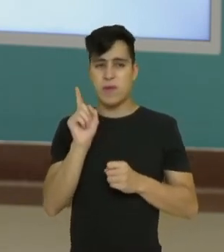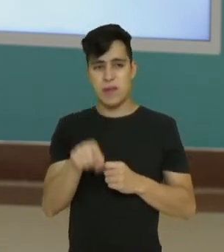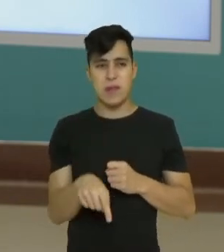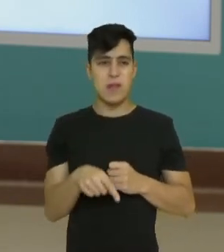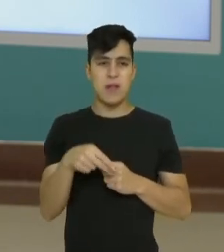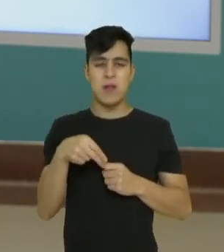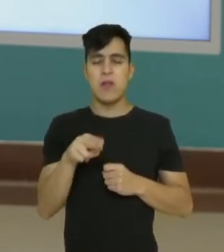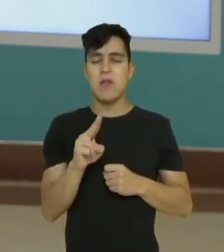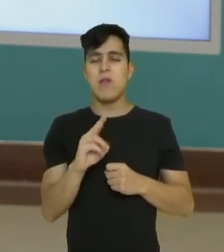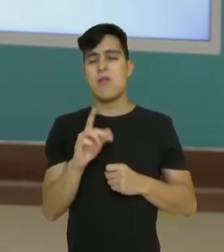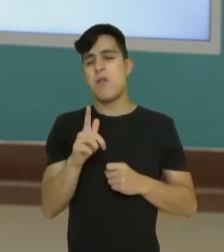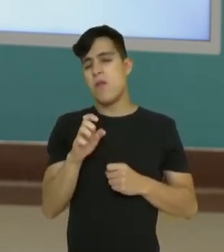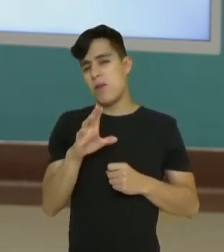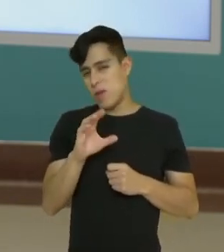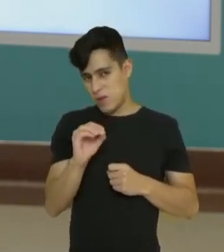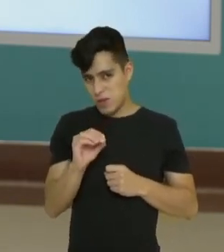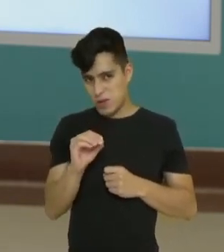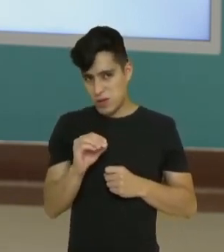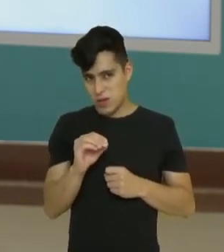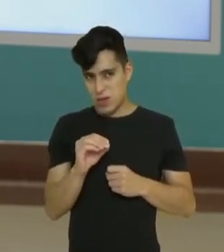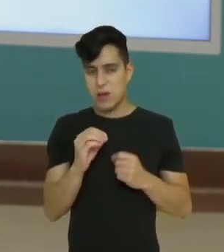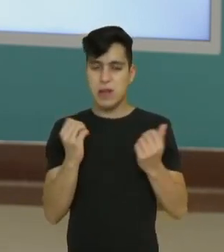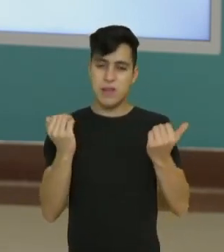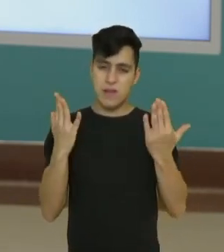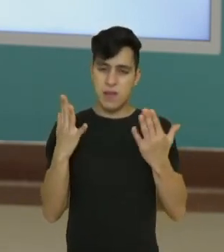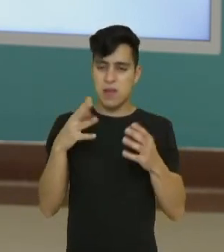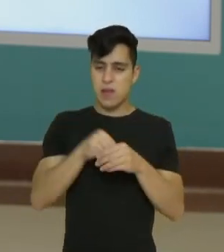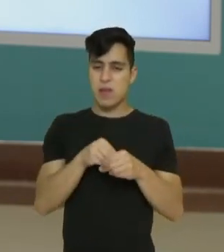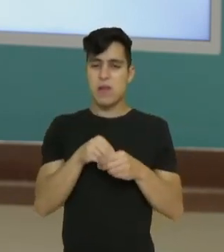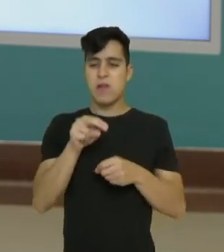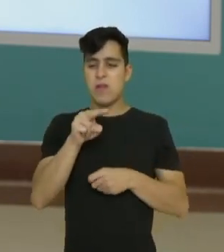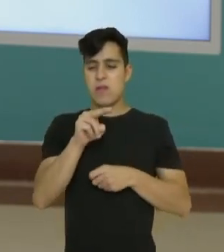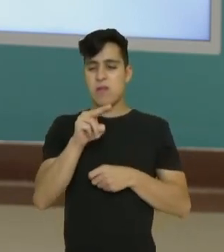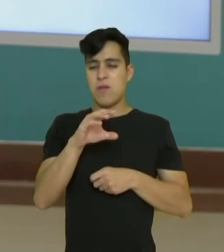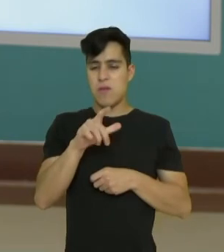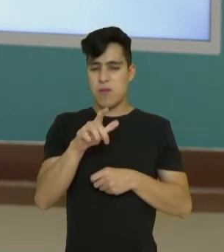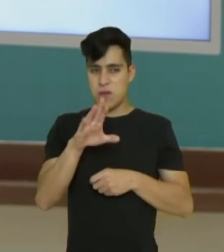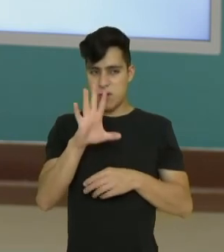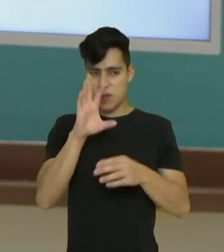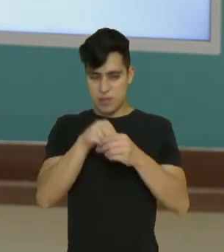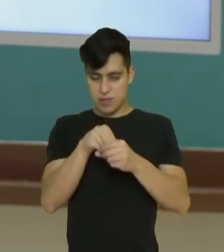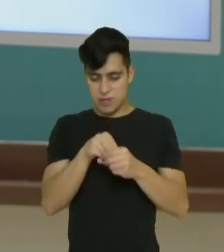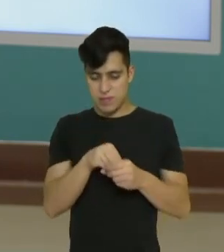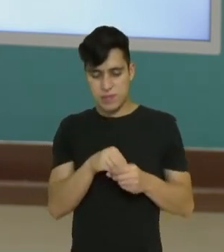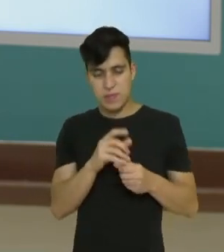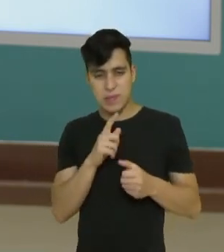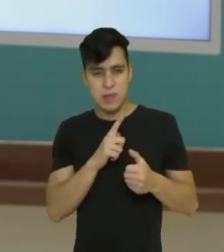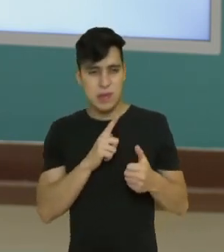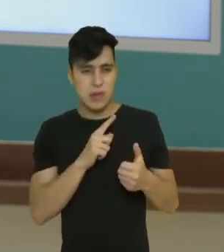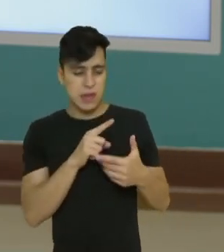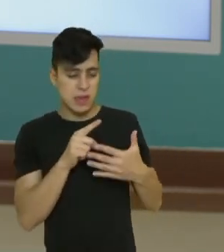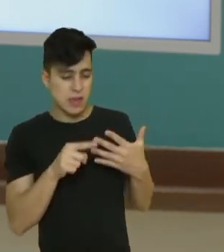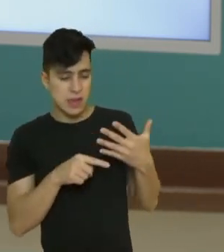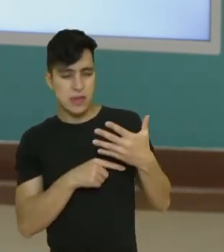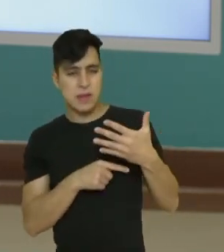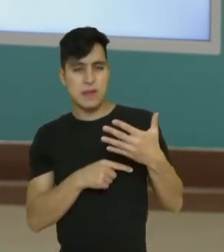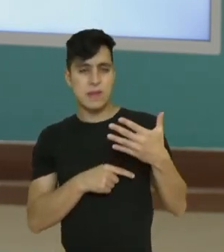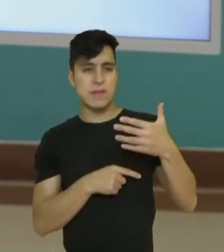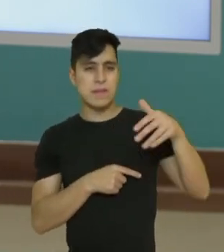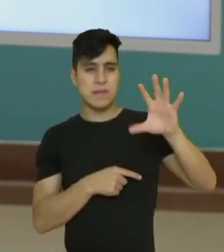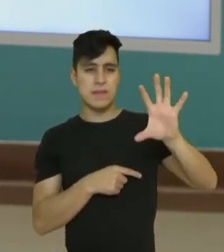chamamos de núcleo, o núcleo externo e o núcleo interno. Então aqui a gente tem 5